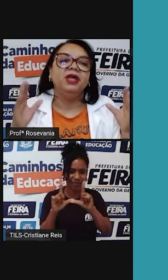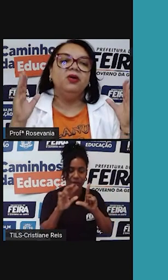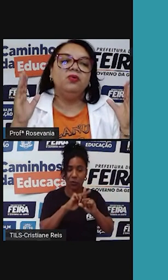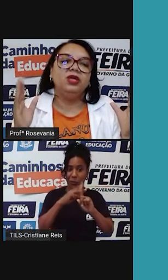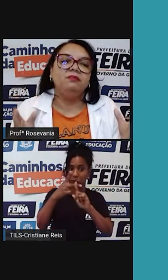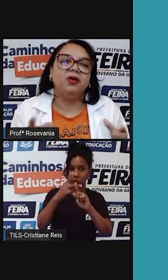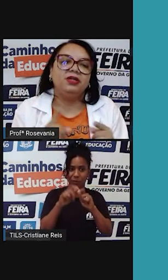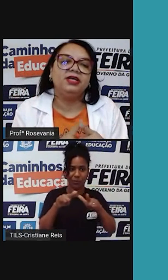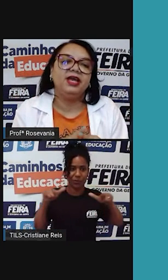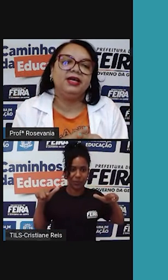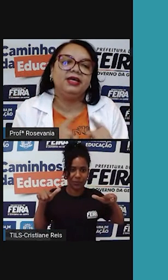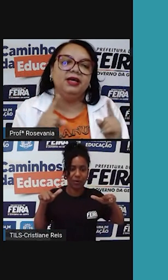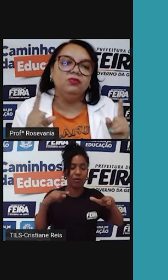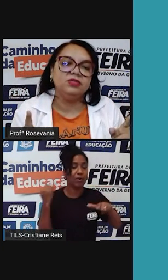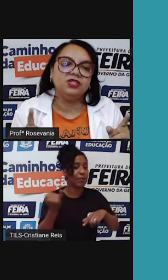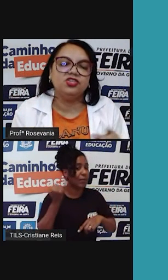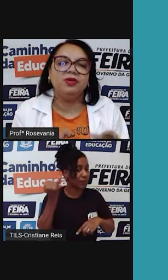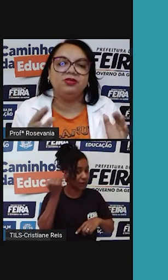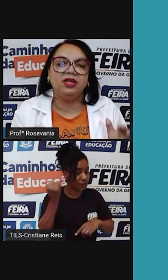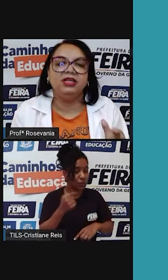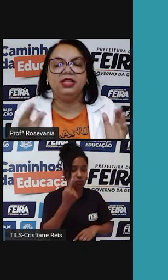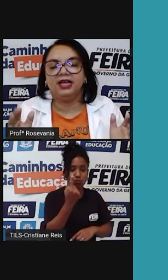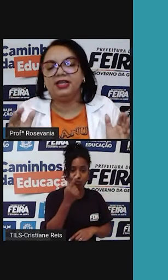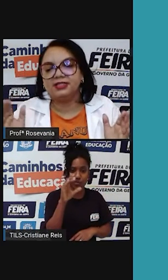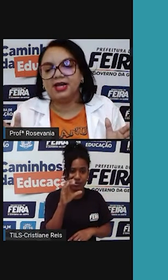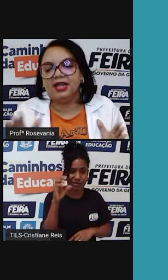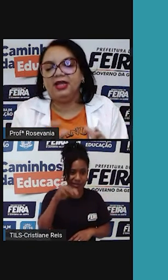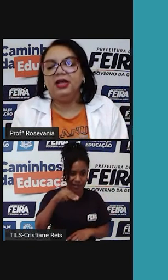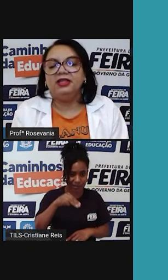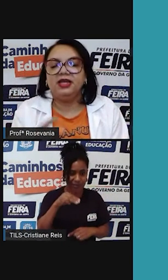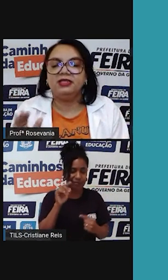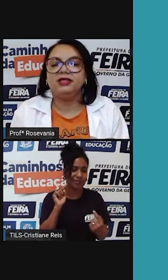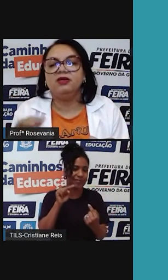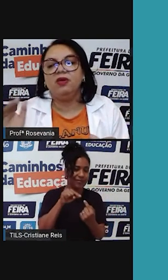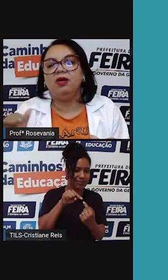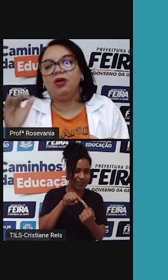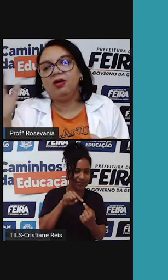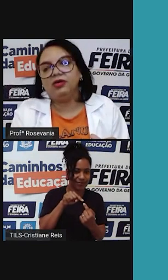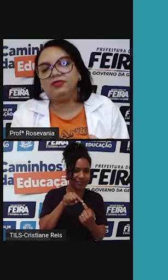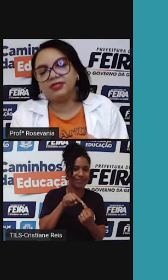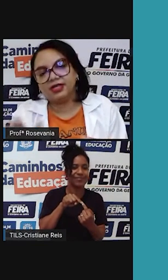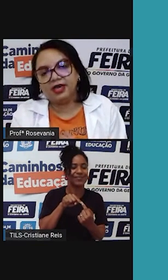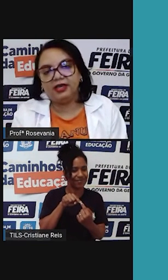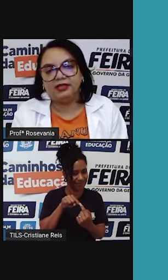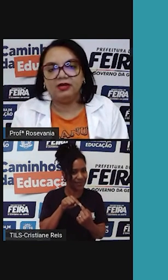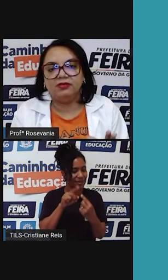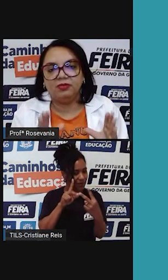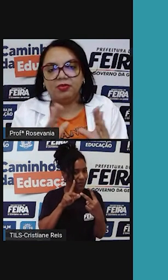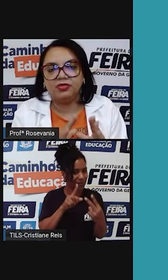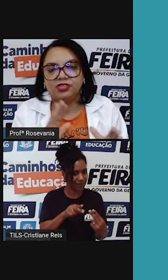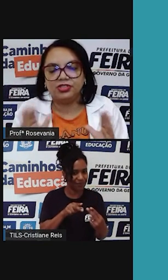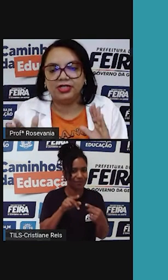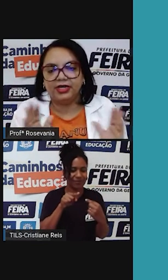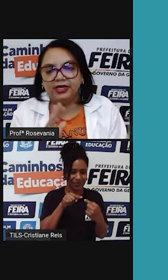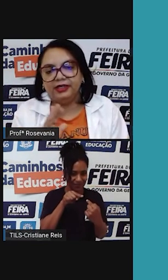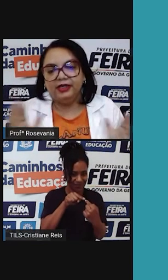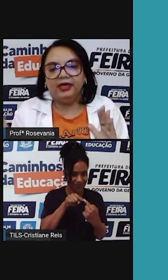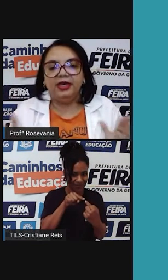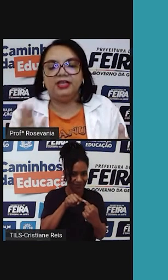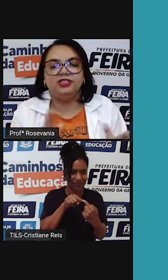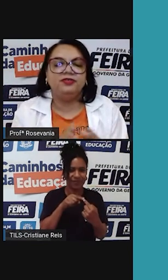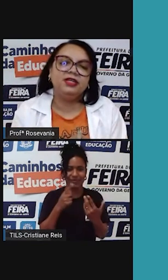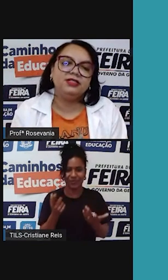importa. O que importa é que 1 centímetro ali naquela escala tem que ser igual ao que você quer. Então, não pode,